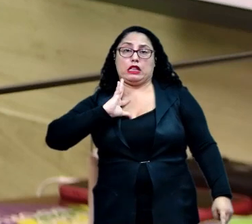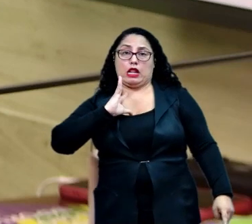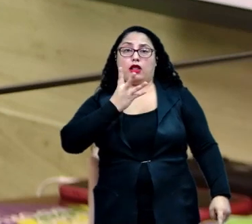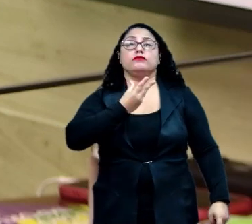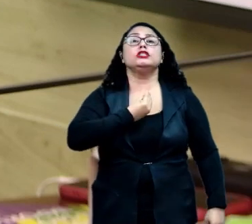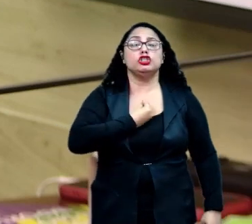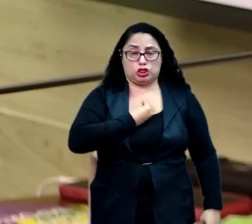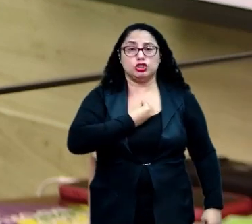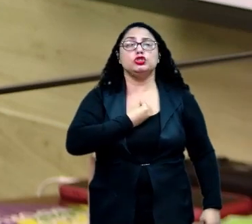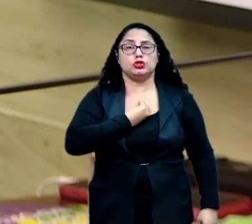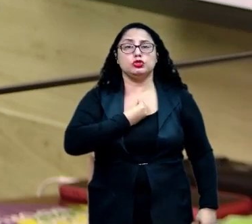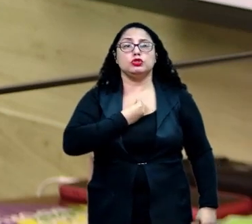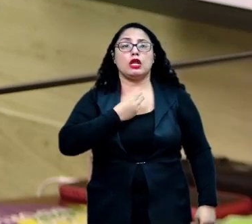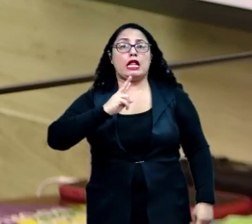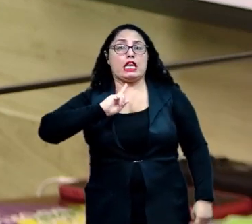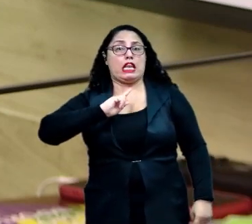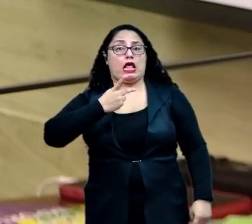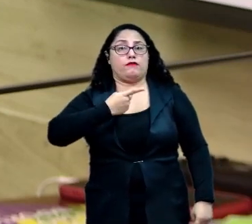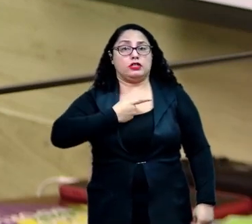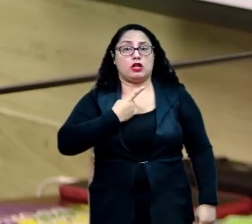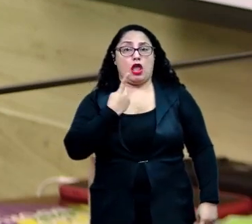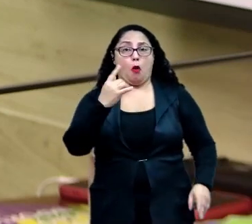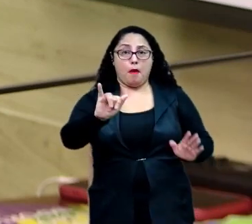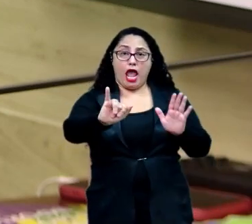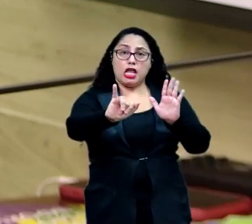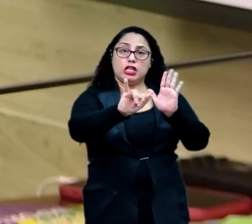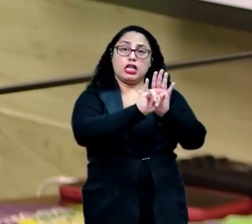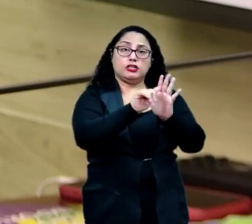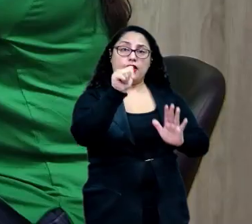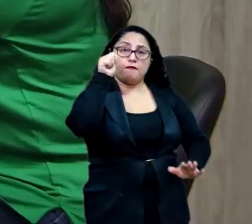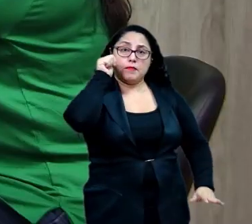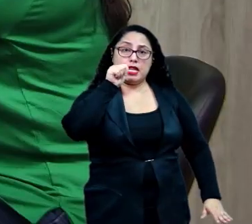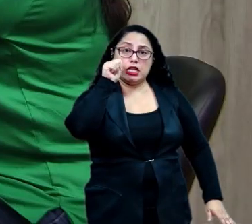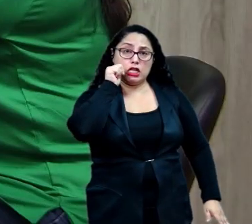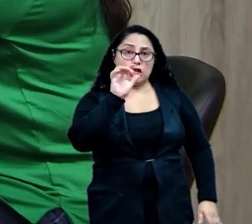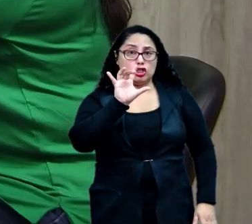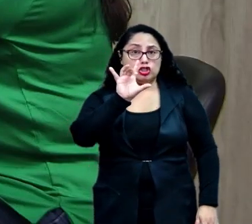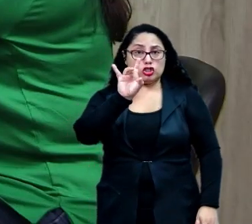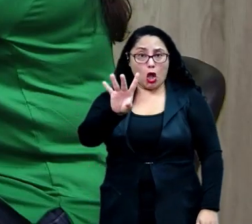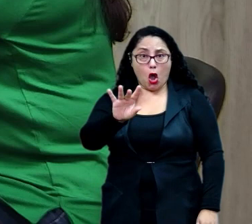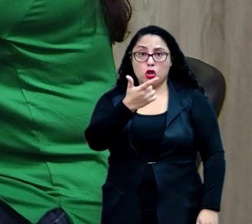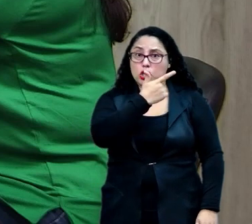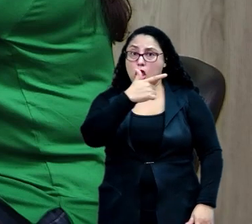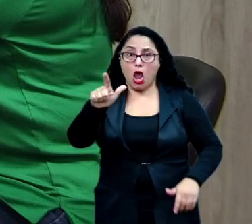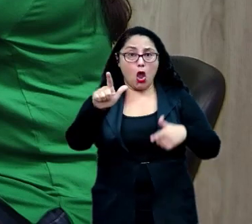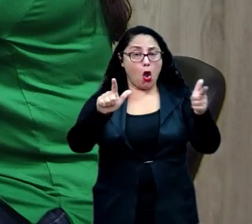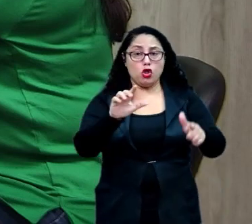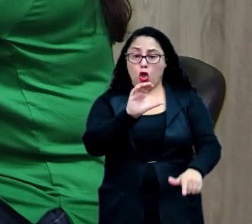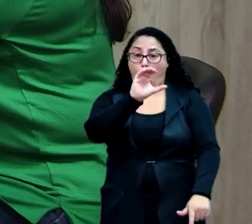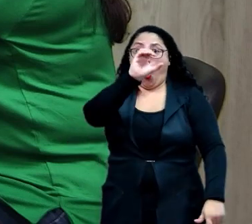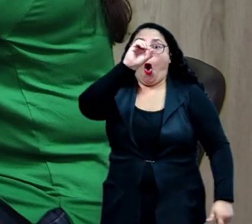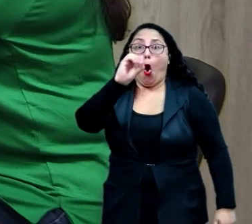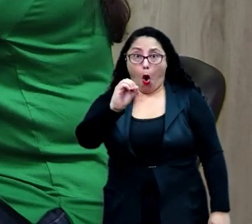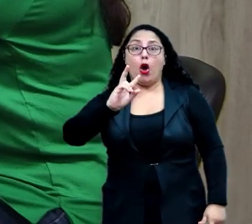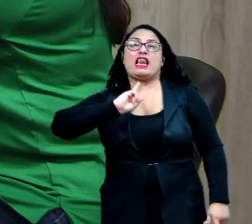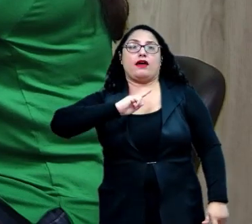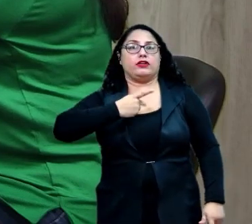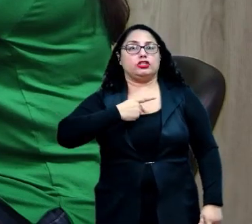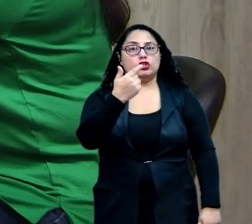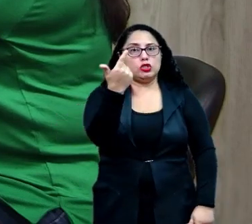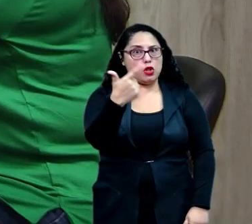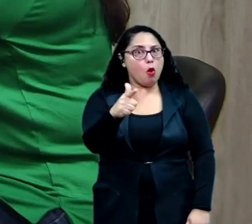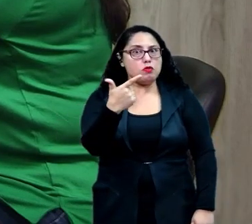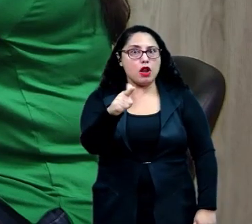transexuais. Travesti é uma identidade feminina apenas, não existe outra travesti, é importante que as pessoas saibam